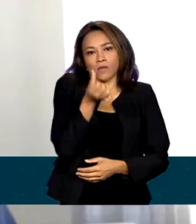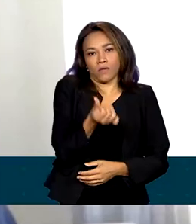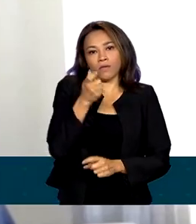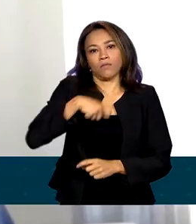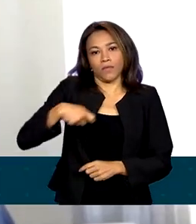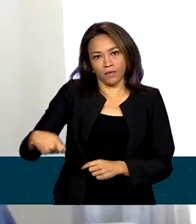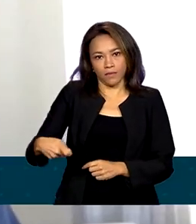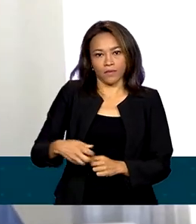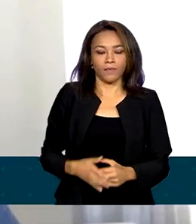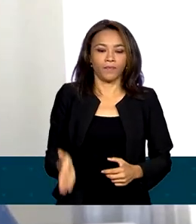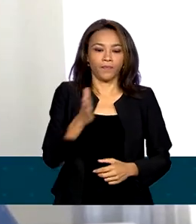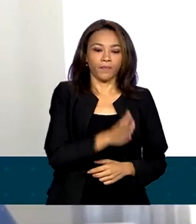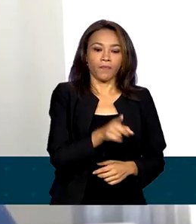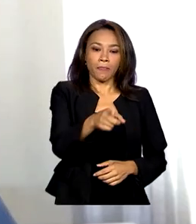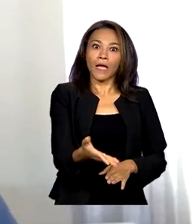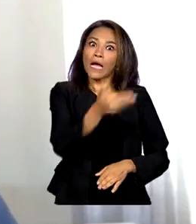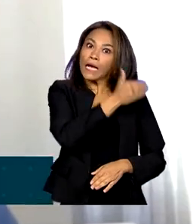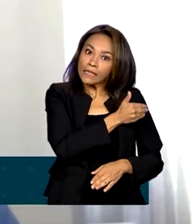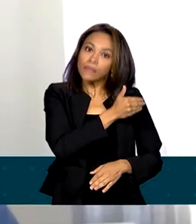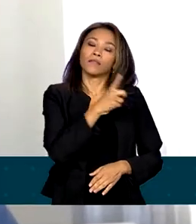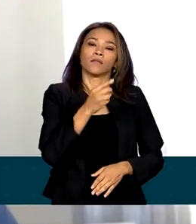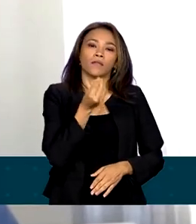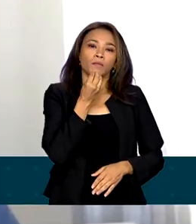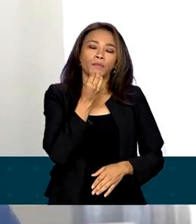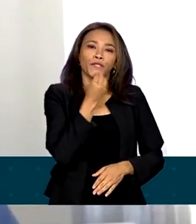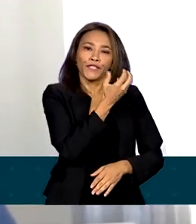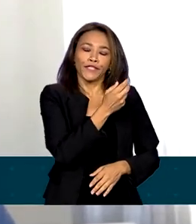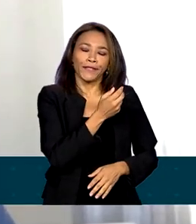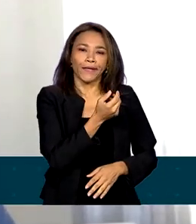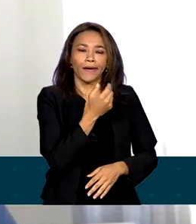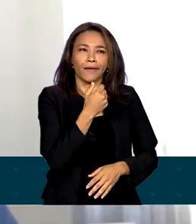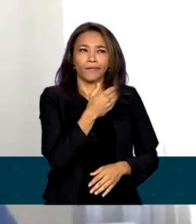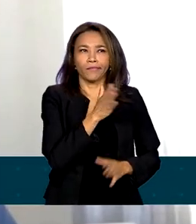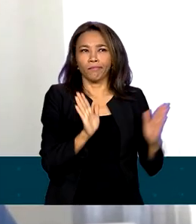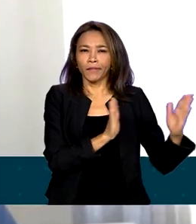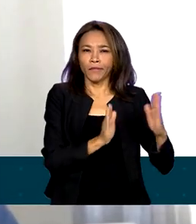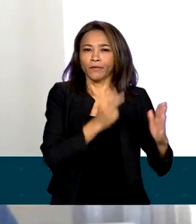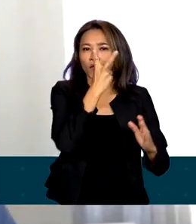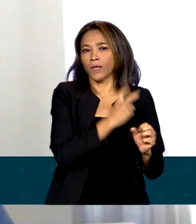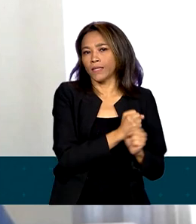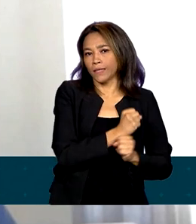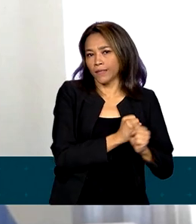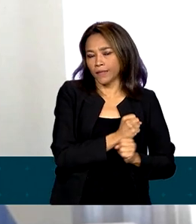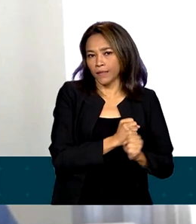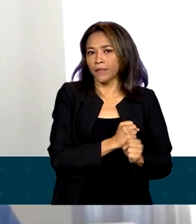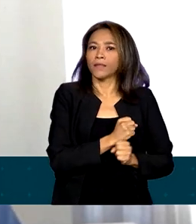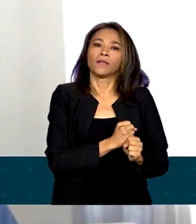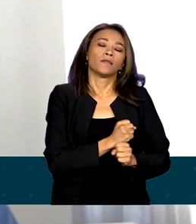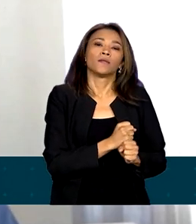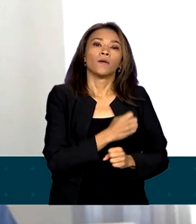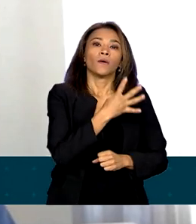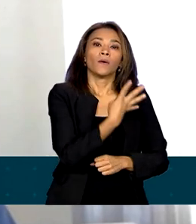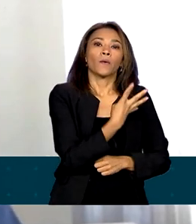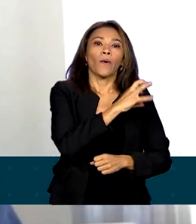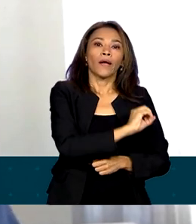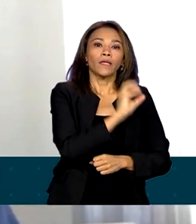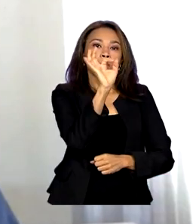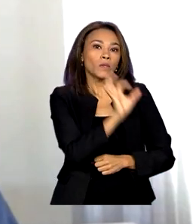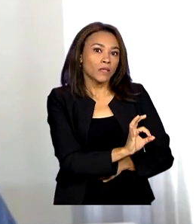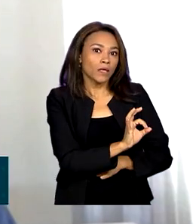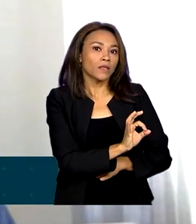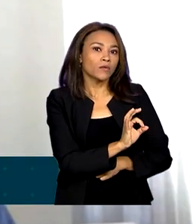6 meses. Antes, eles podiam tirar até em 24 meses, 40% do que recebia, em